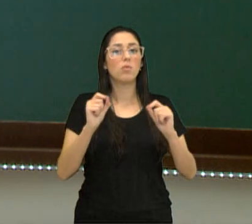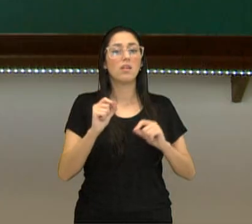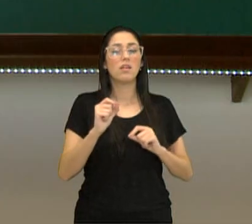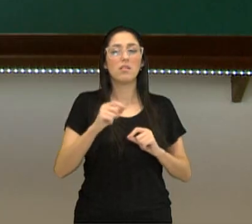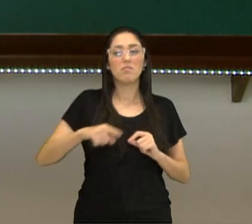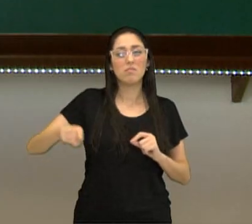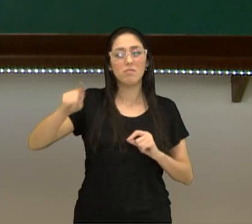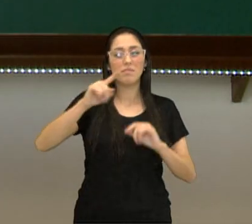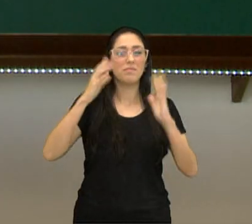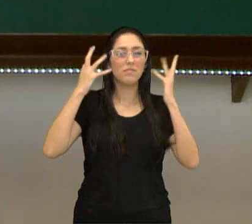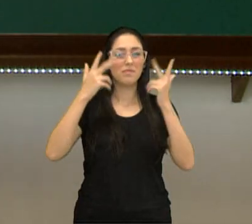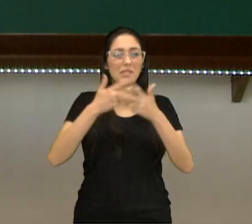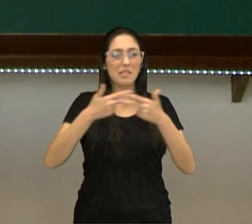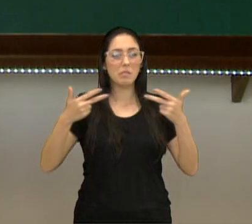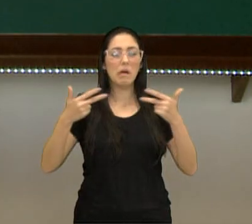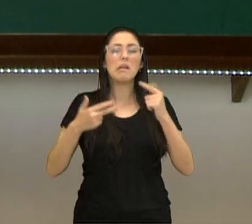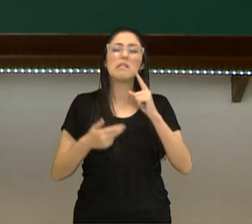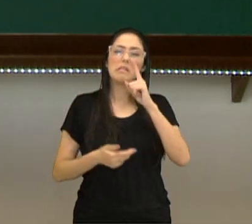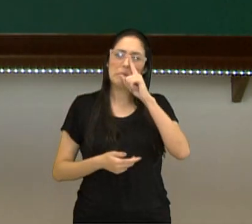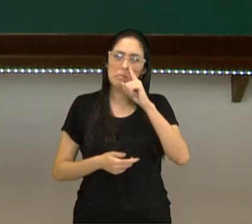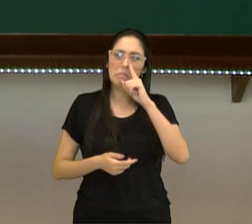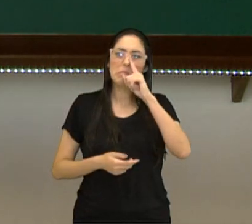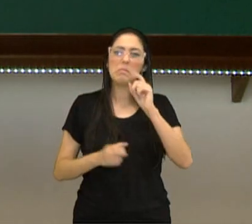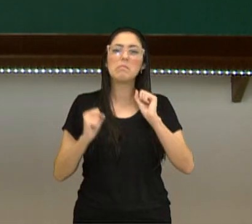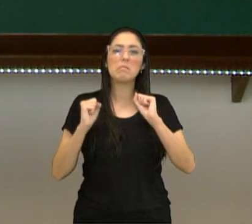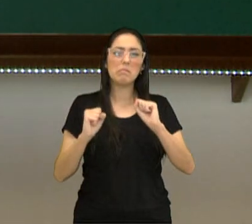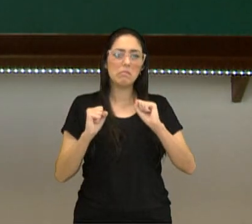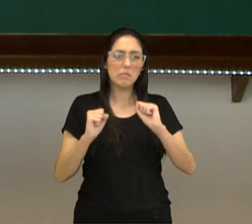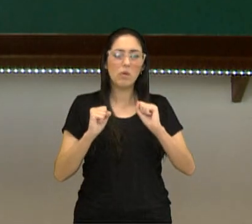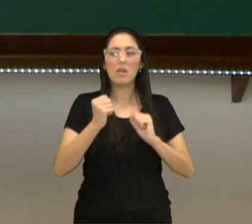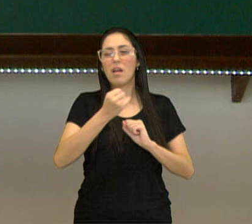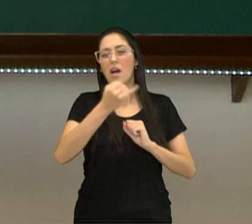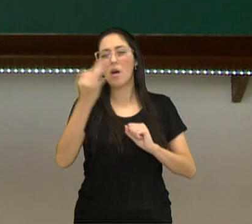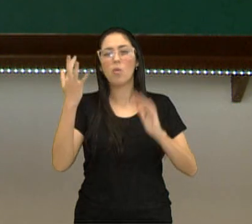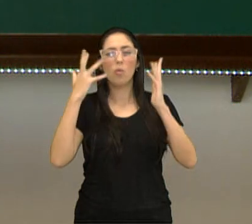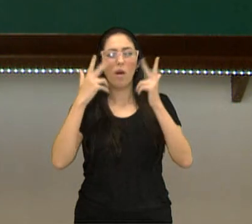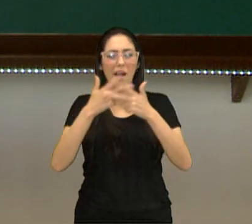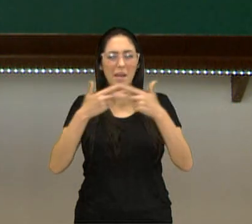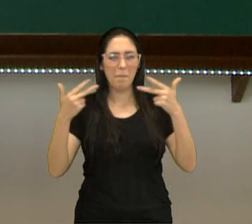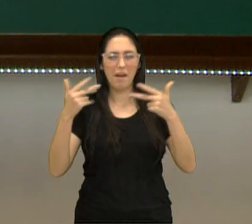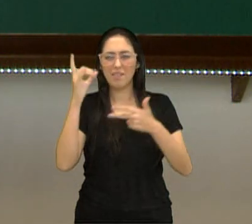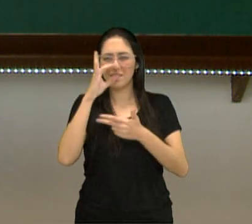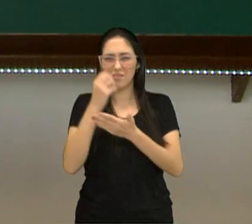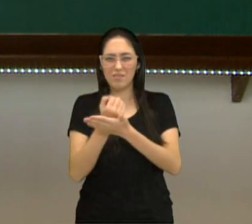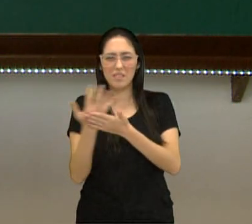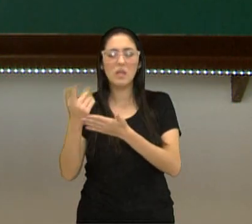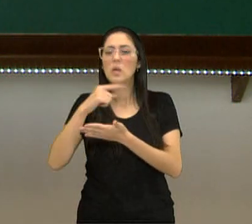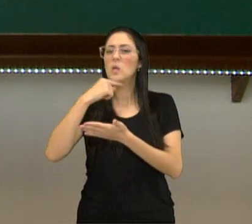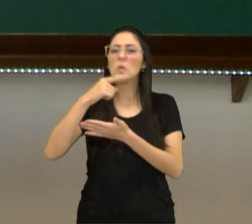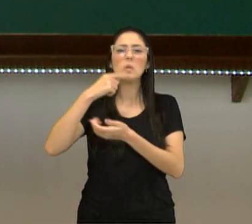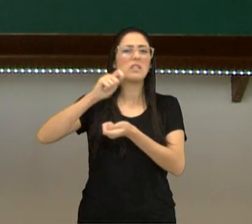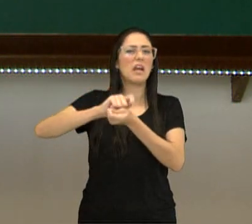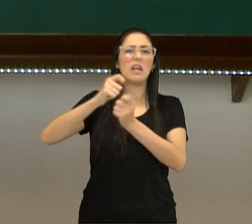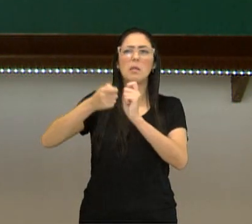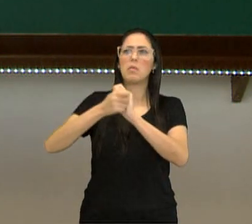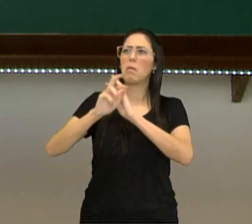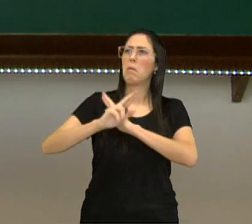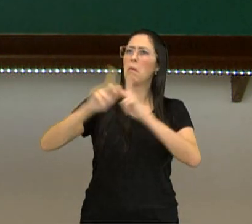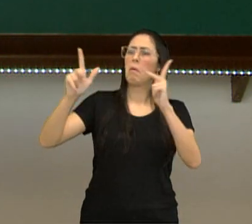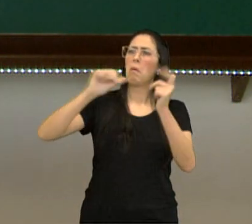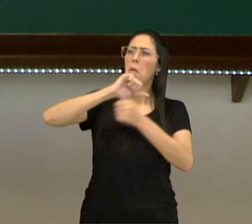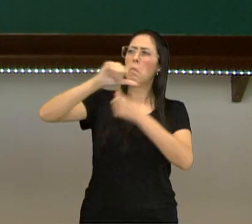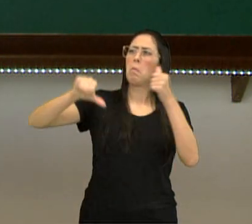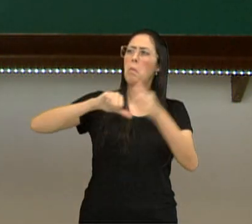animal, pois alguns seres vivos, tanto animais quanto vegetais, não conseguem se adaptar a essas mudanças de temperatura